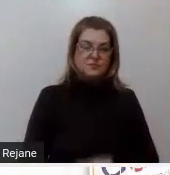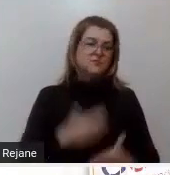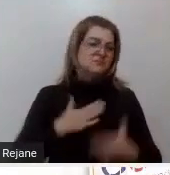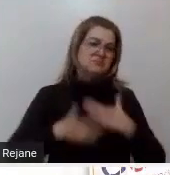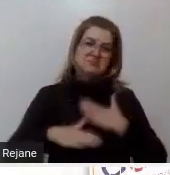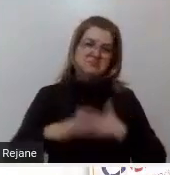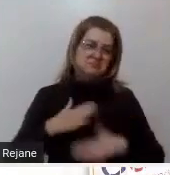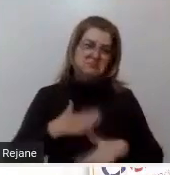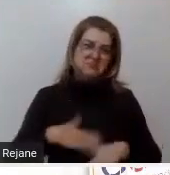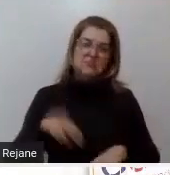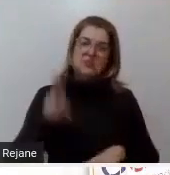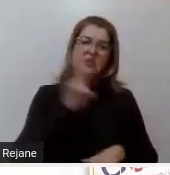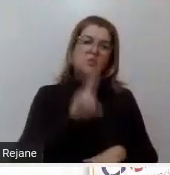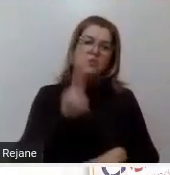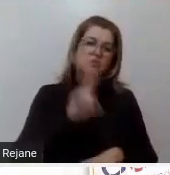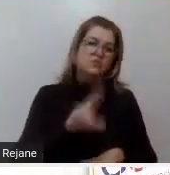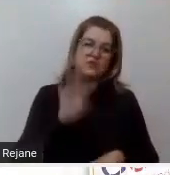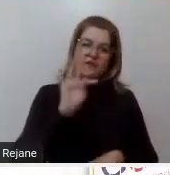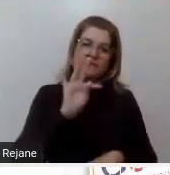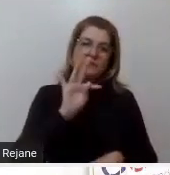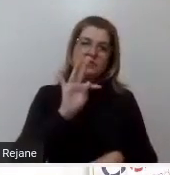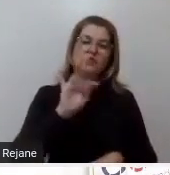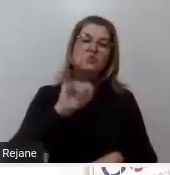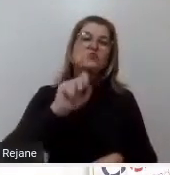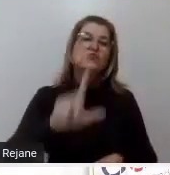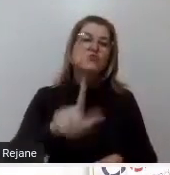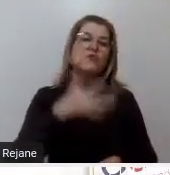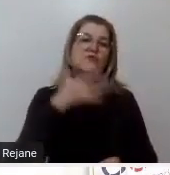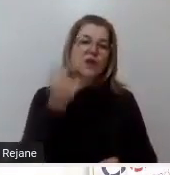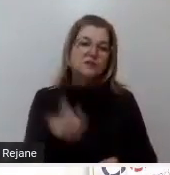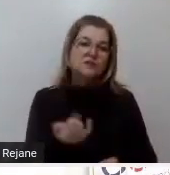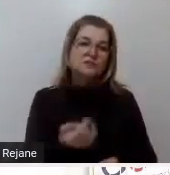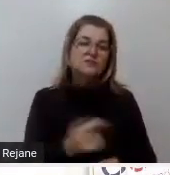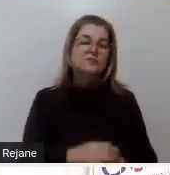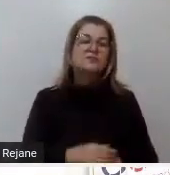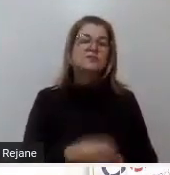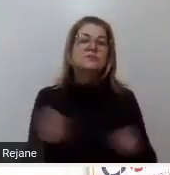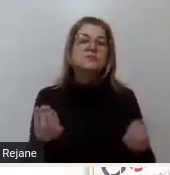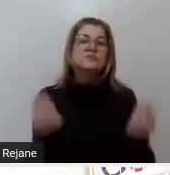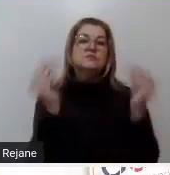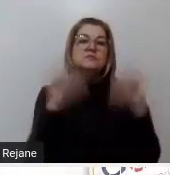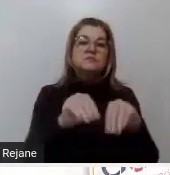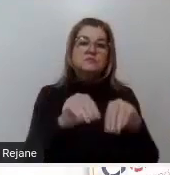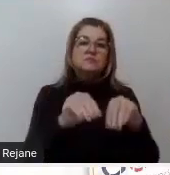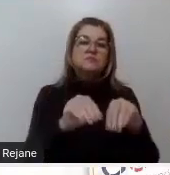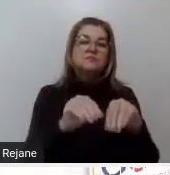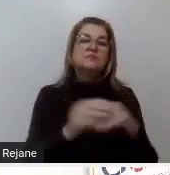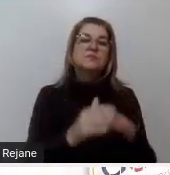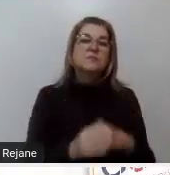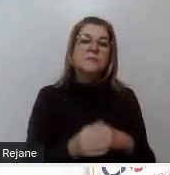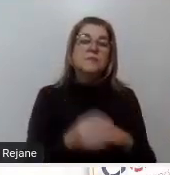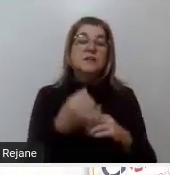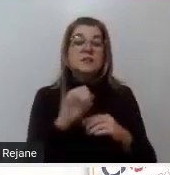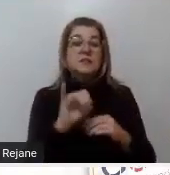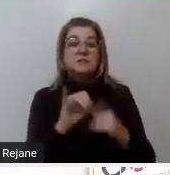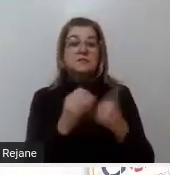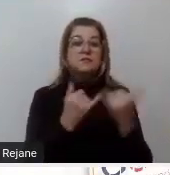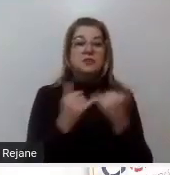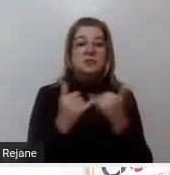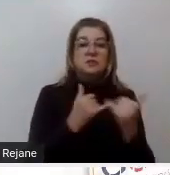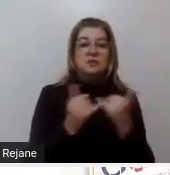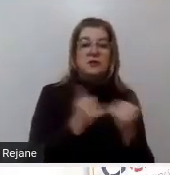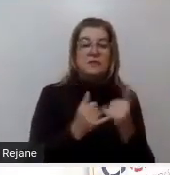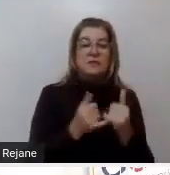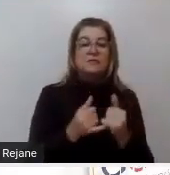tranquilo e bem útil isso aí. Reutilização de postagem é aquilo que a Marcele falou. Se, por exemplo, eu tenho